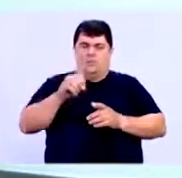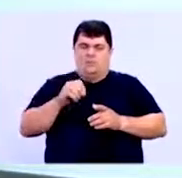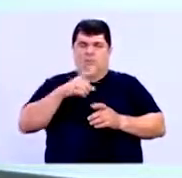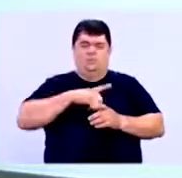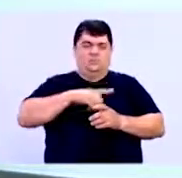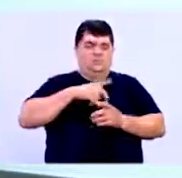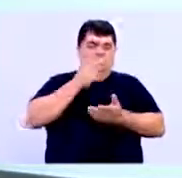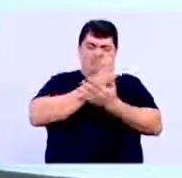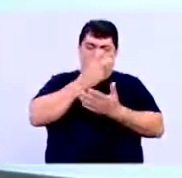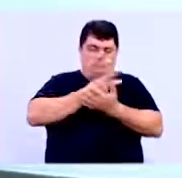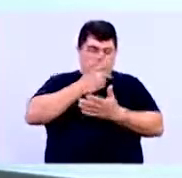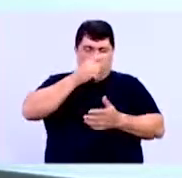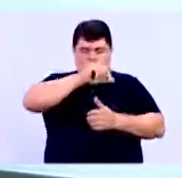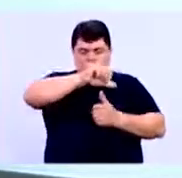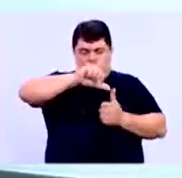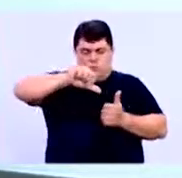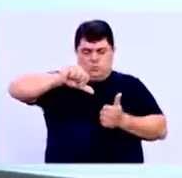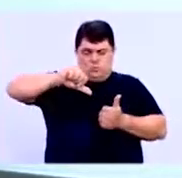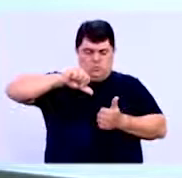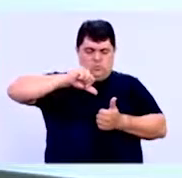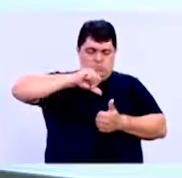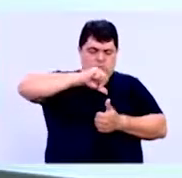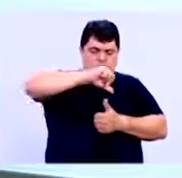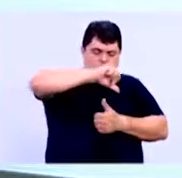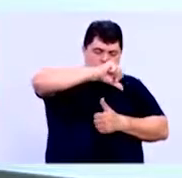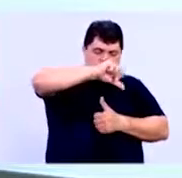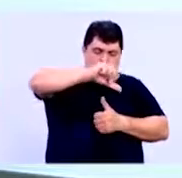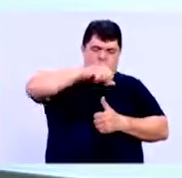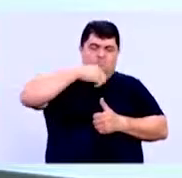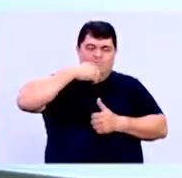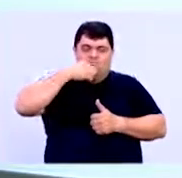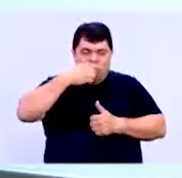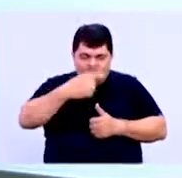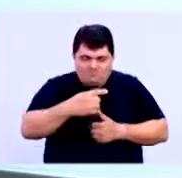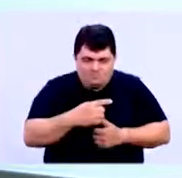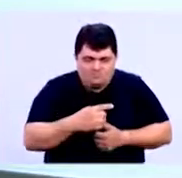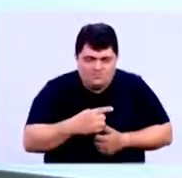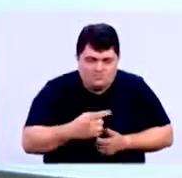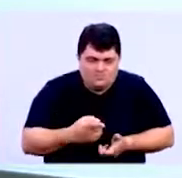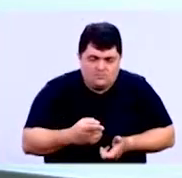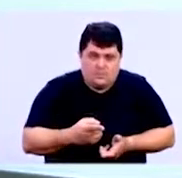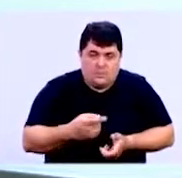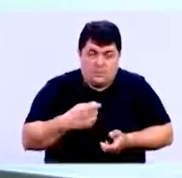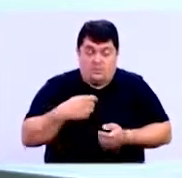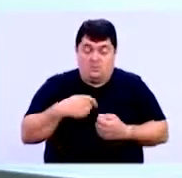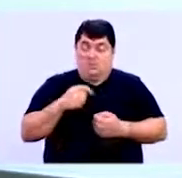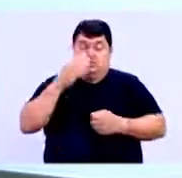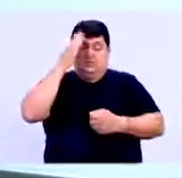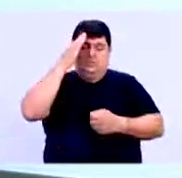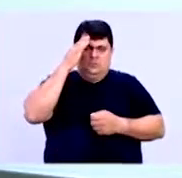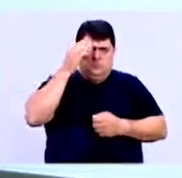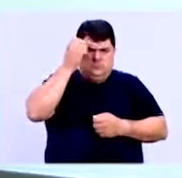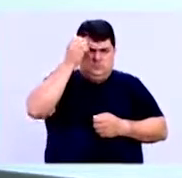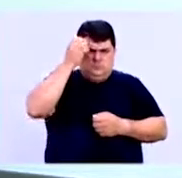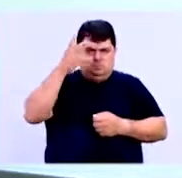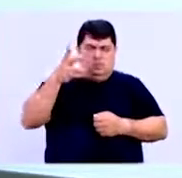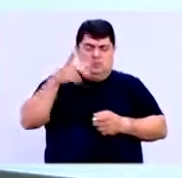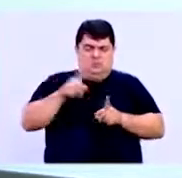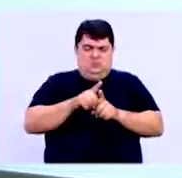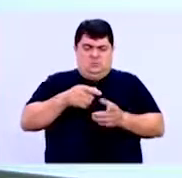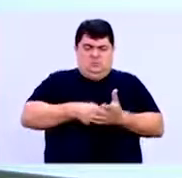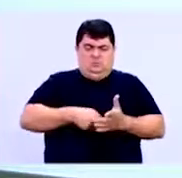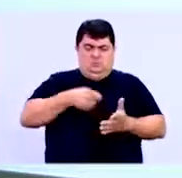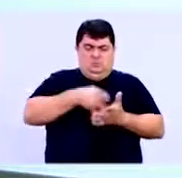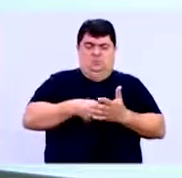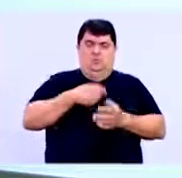profunda transformação. Por isso, tão necessário de você ser muito perspicaz e muito rígido com esses